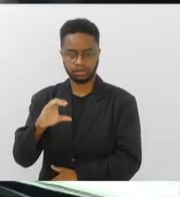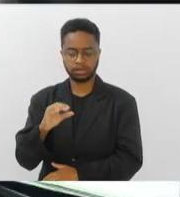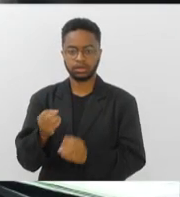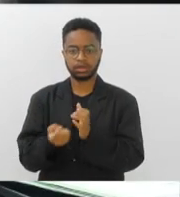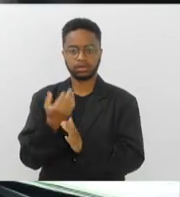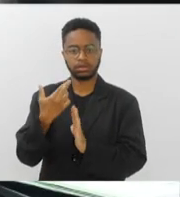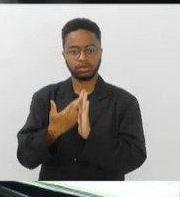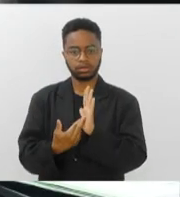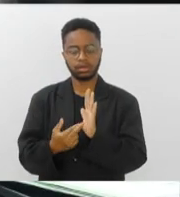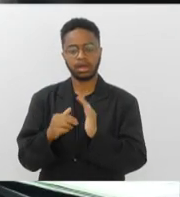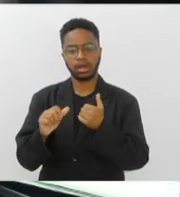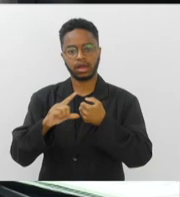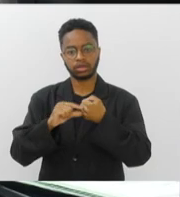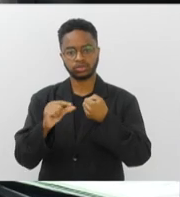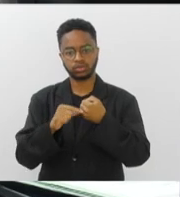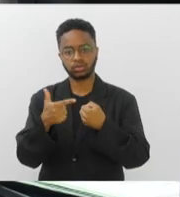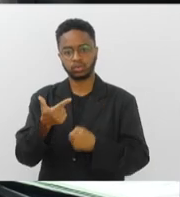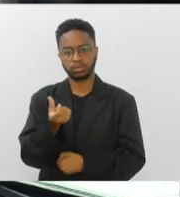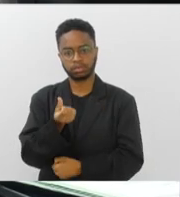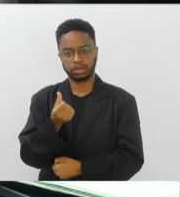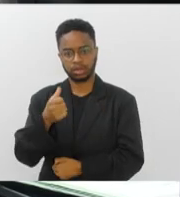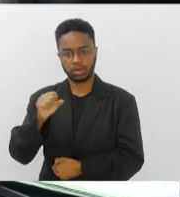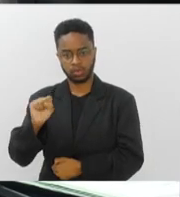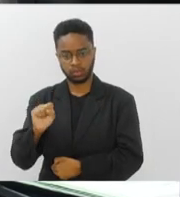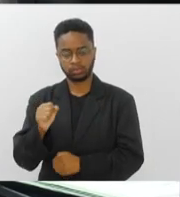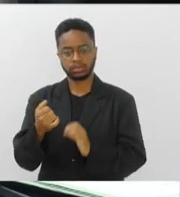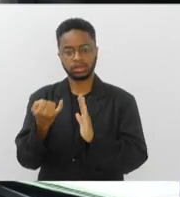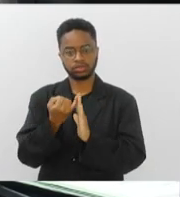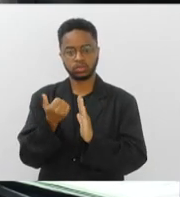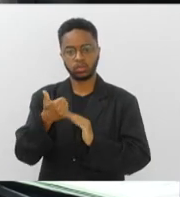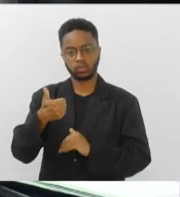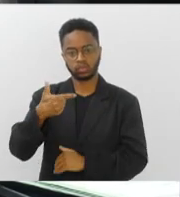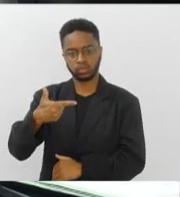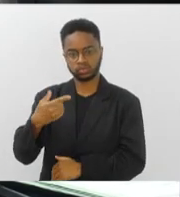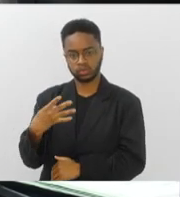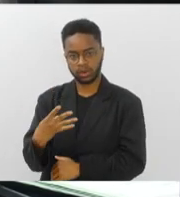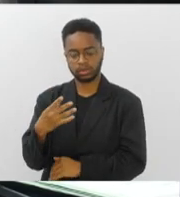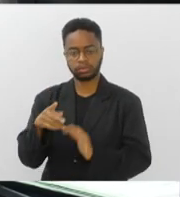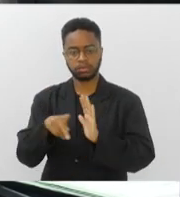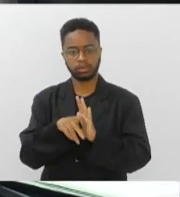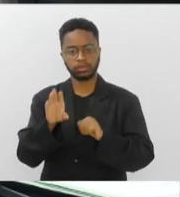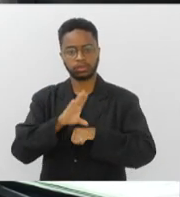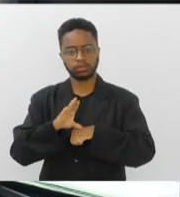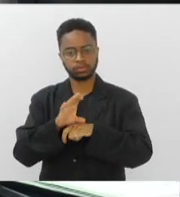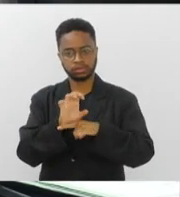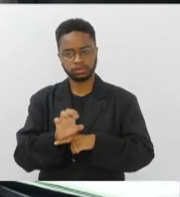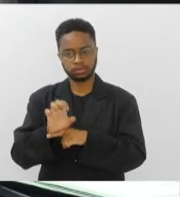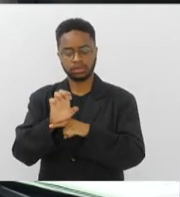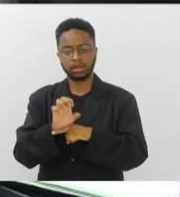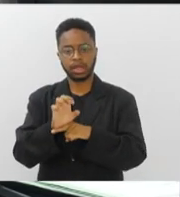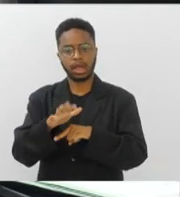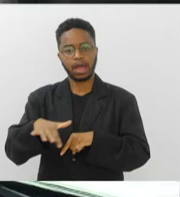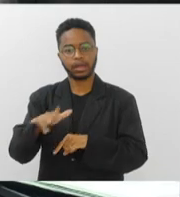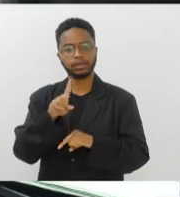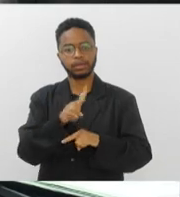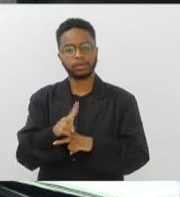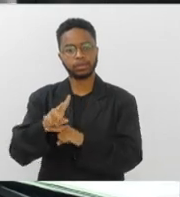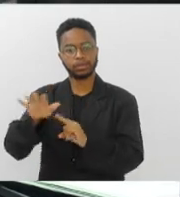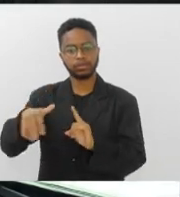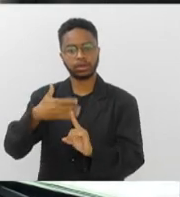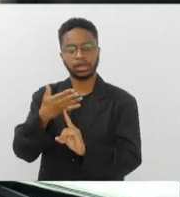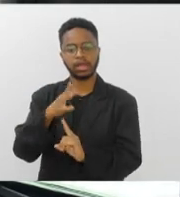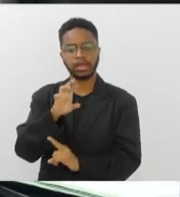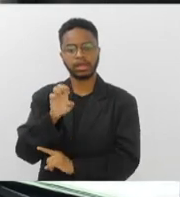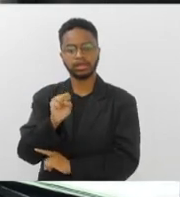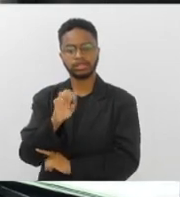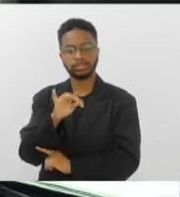regulamenta os artigos 268, incisos 1, 2 e 4 da Constituição Estadual, no que concerne às áreas de preservação permanente de restingas